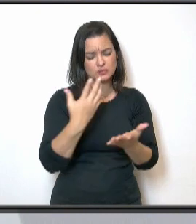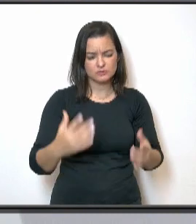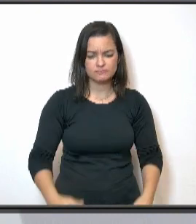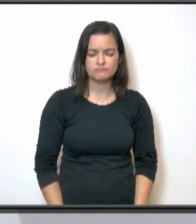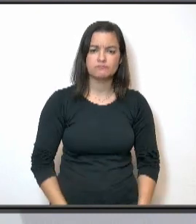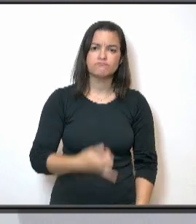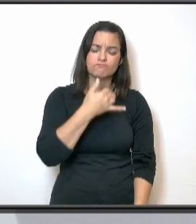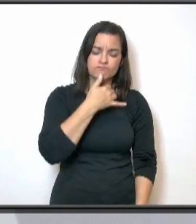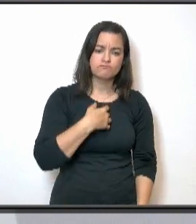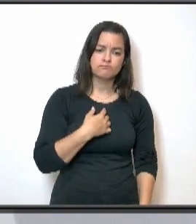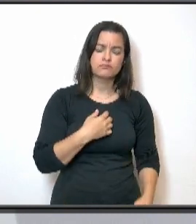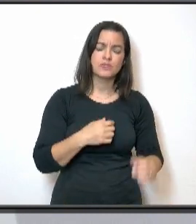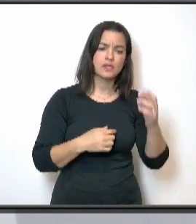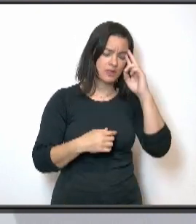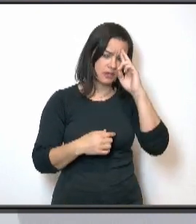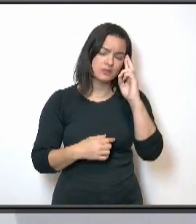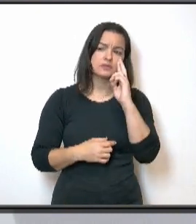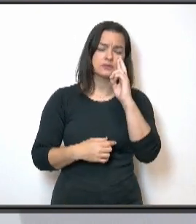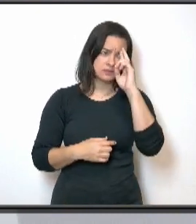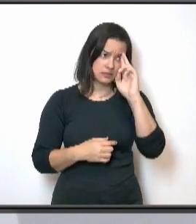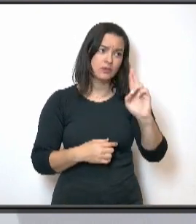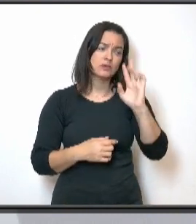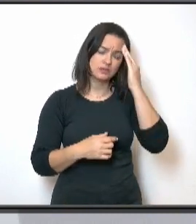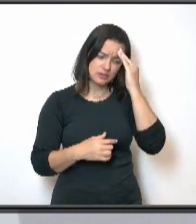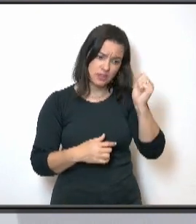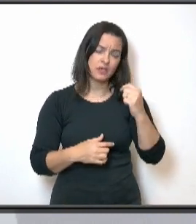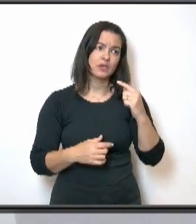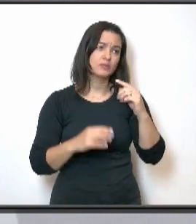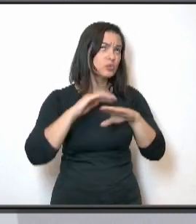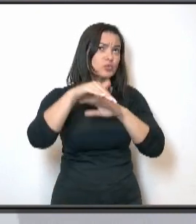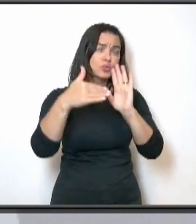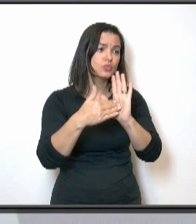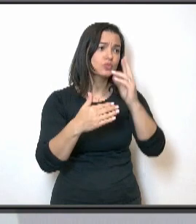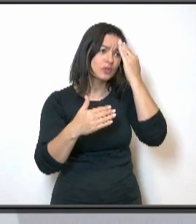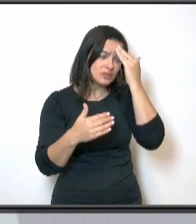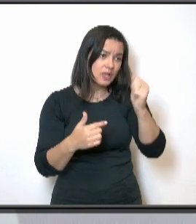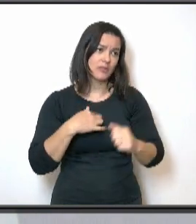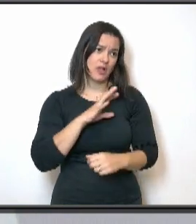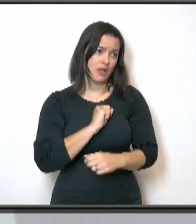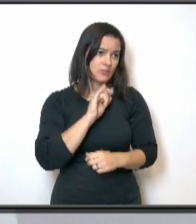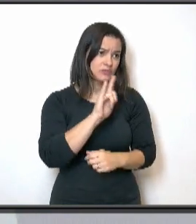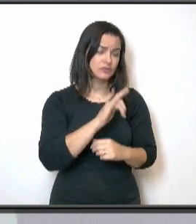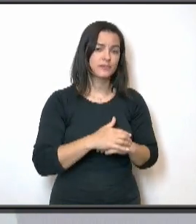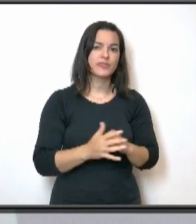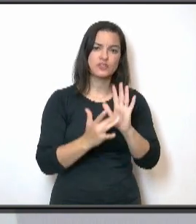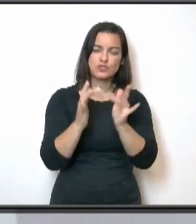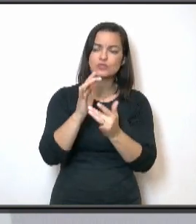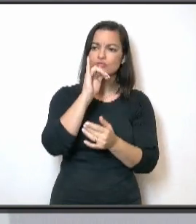amas? E respondeu-lhe: Senhor, tu sabes todas as coisas, tu sabes que eu te amo. Jesus lhe